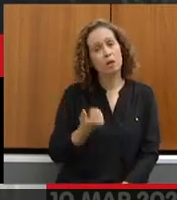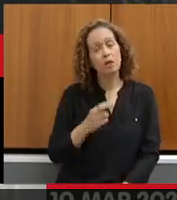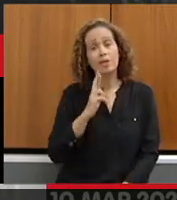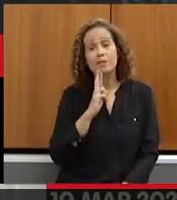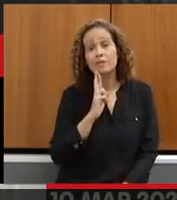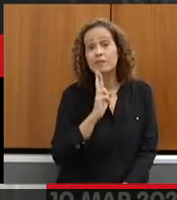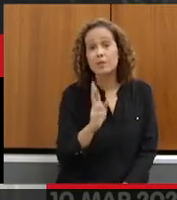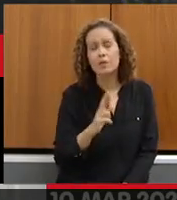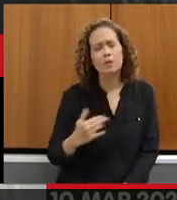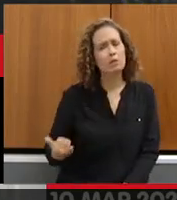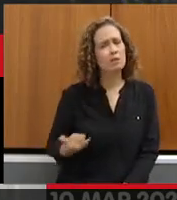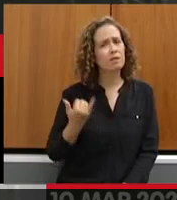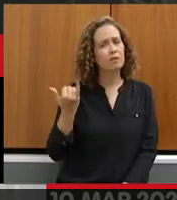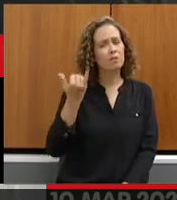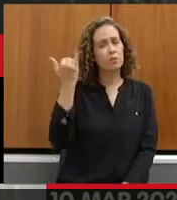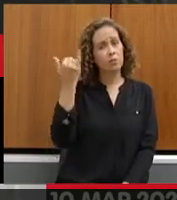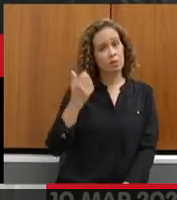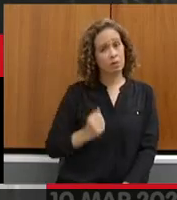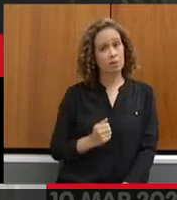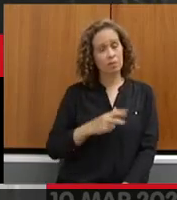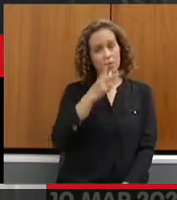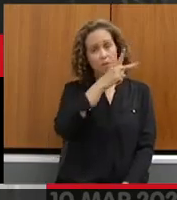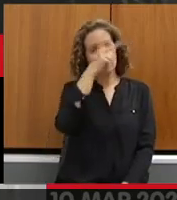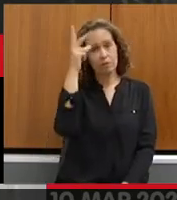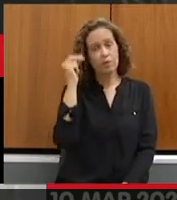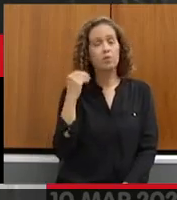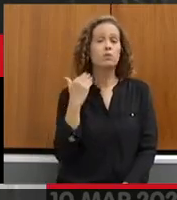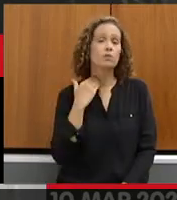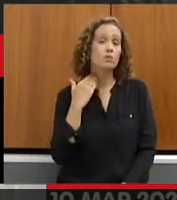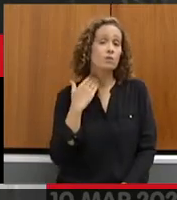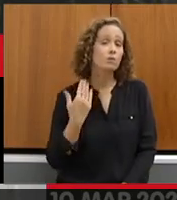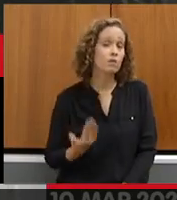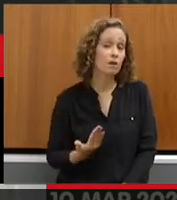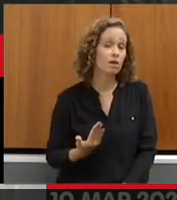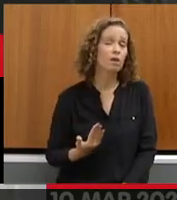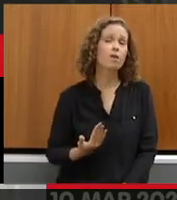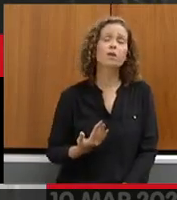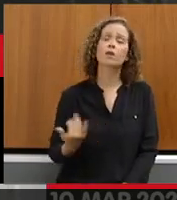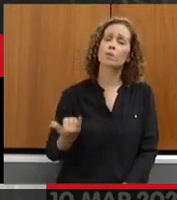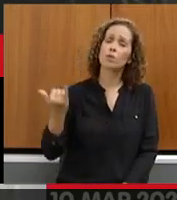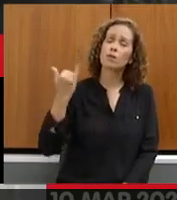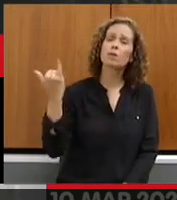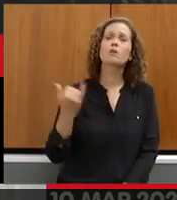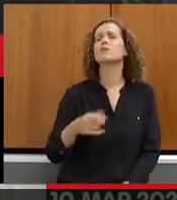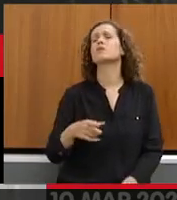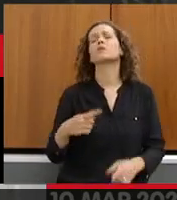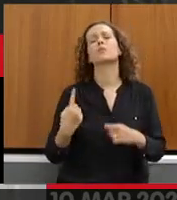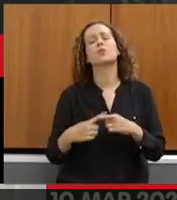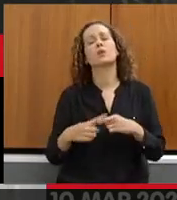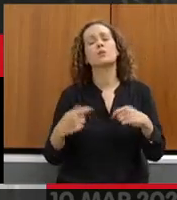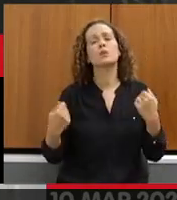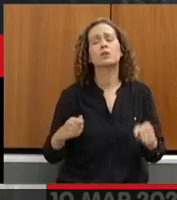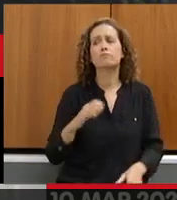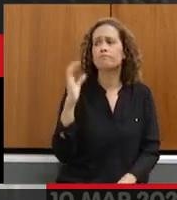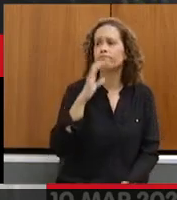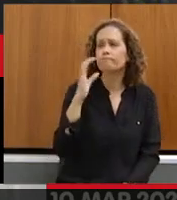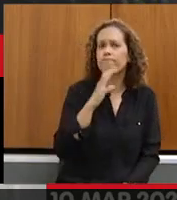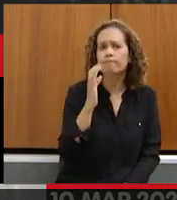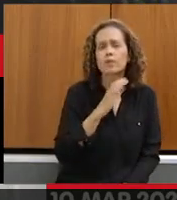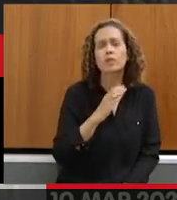é de extrema importância não só pra prefeitura municipal de Juiz de Fora que ela tem que se readequar no sistema de urgência e emergência